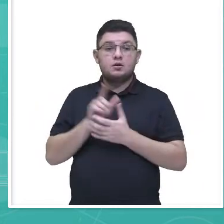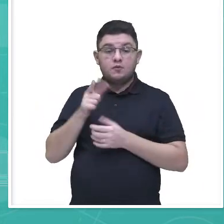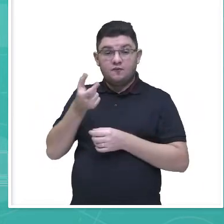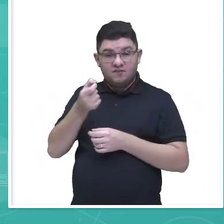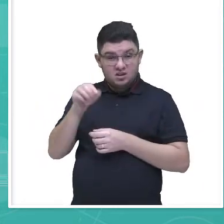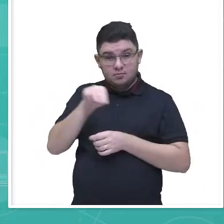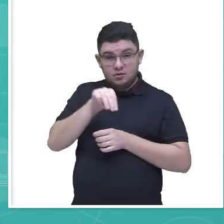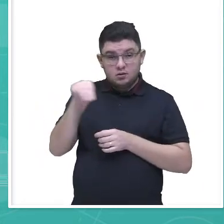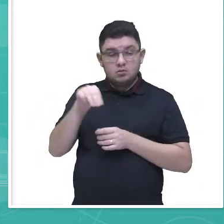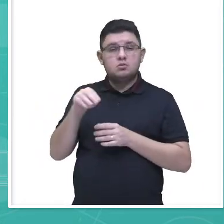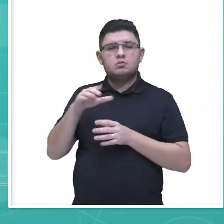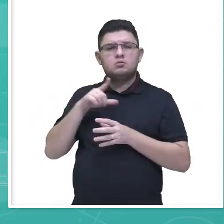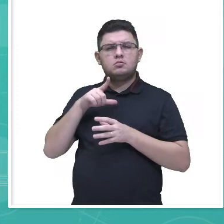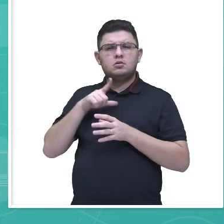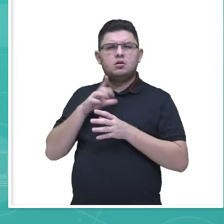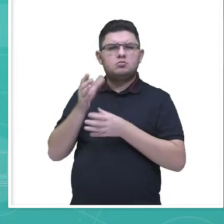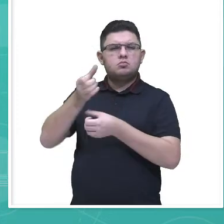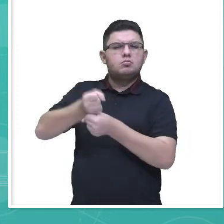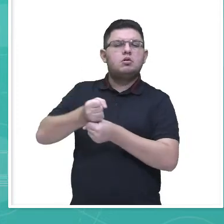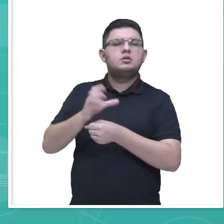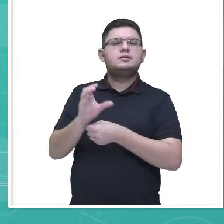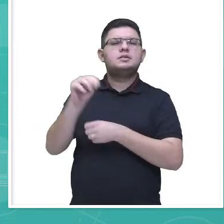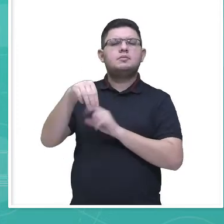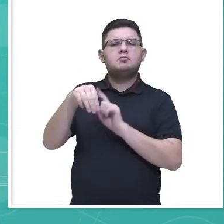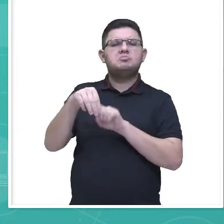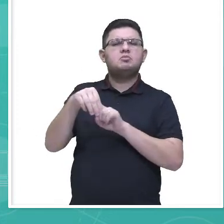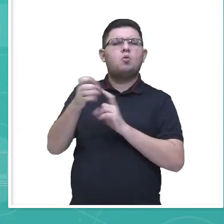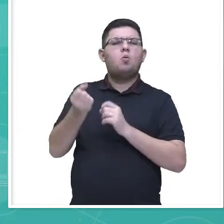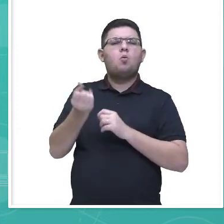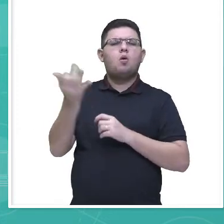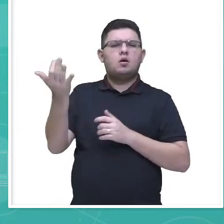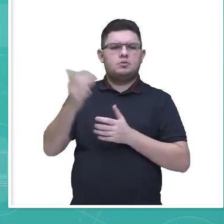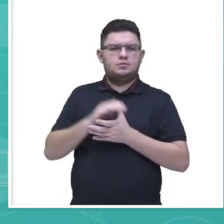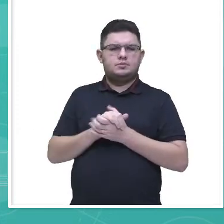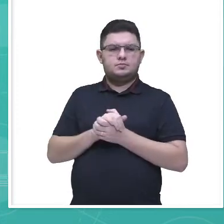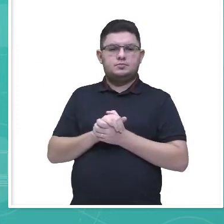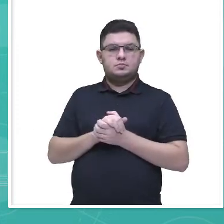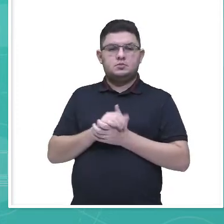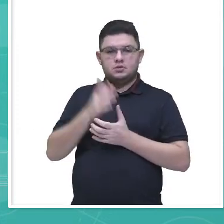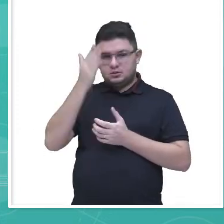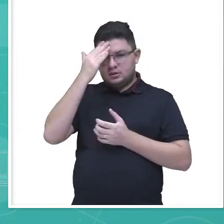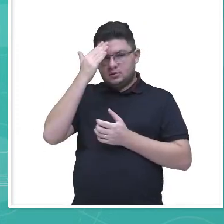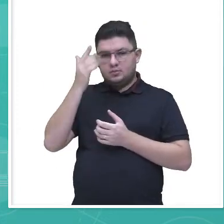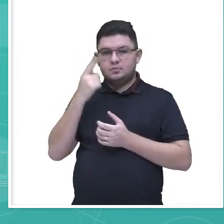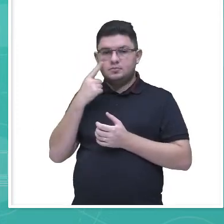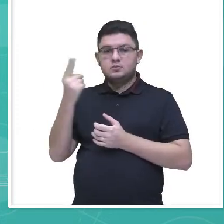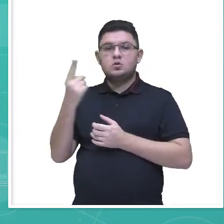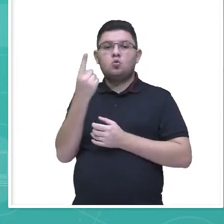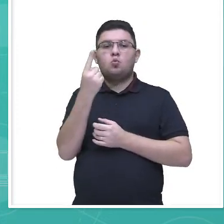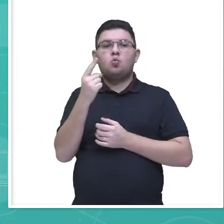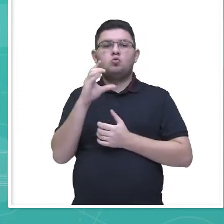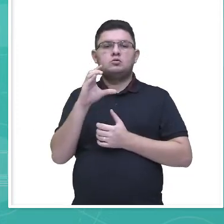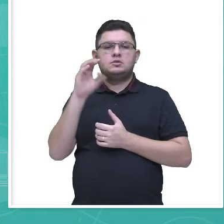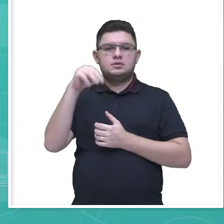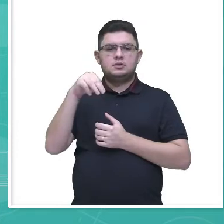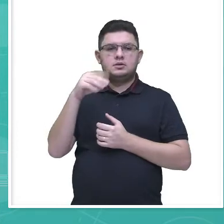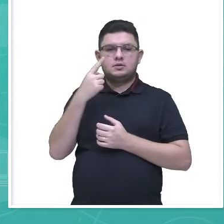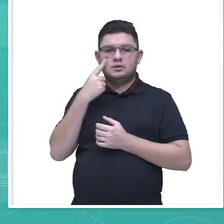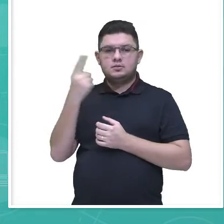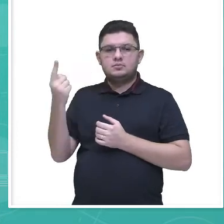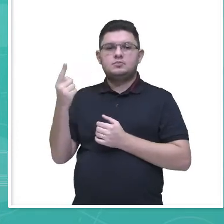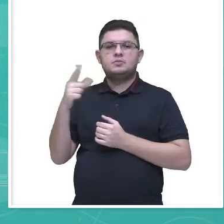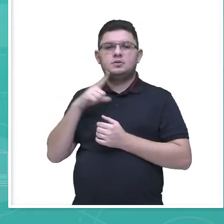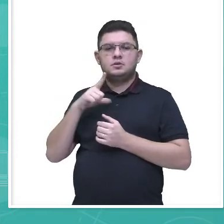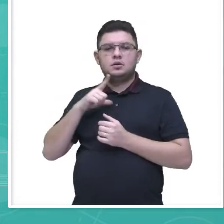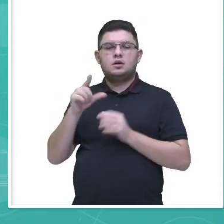cada centímetro, a gente está vendo aqui, ó, 1 centímetro, 2, né, 3, e dentro de cada um deles